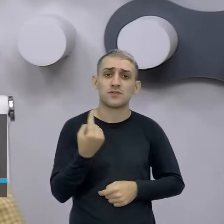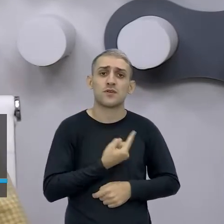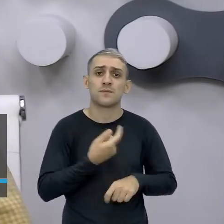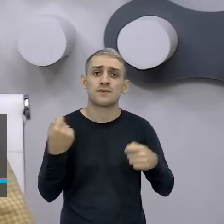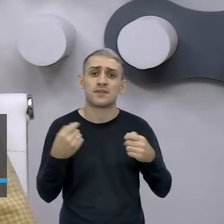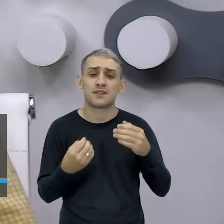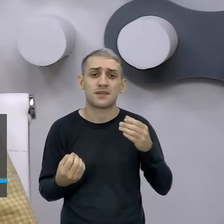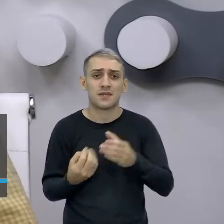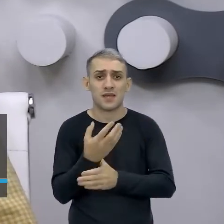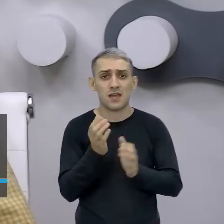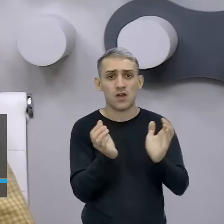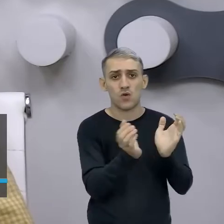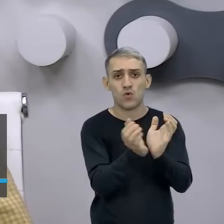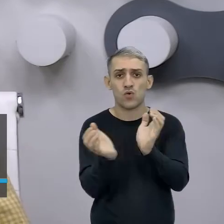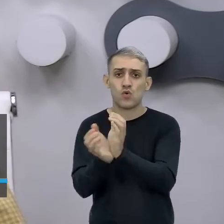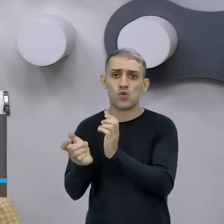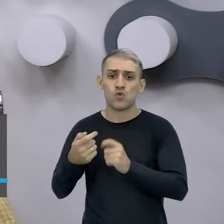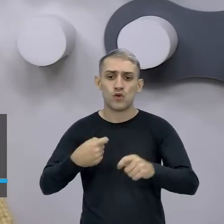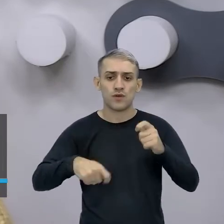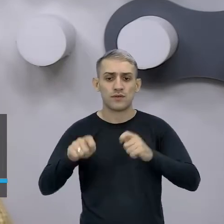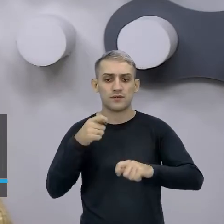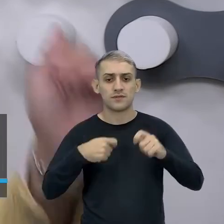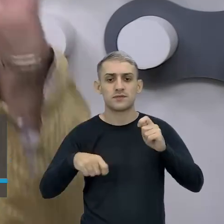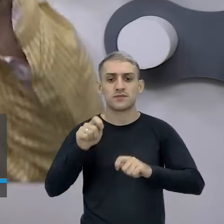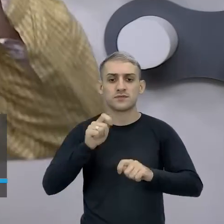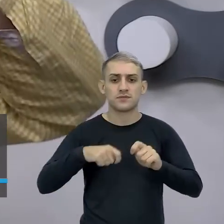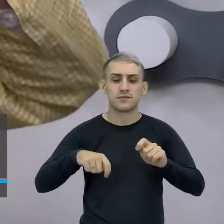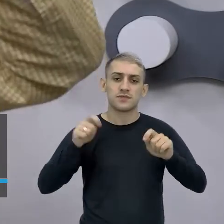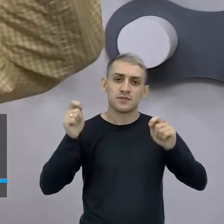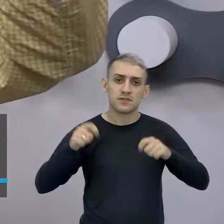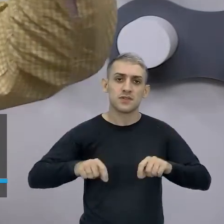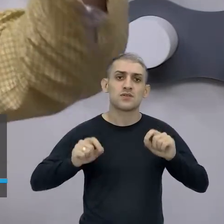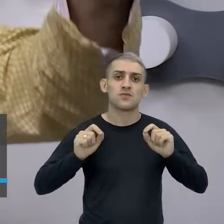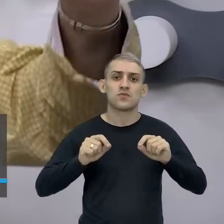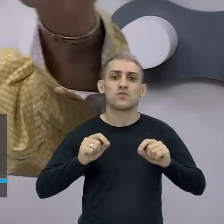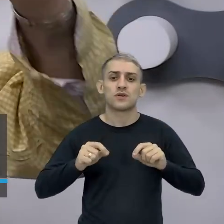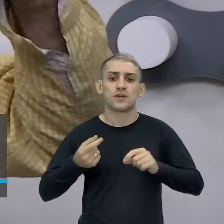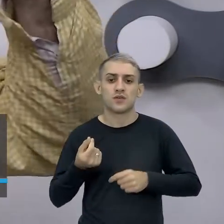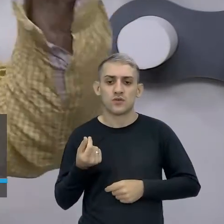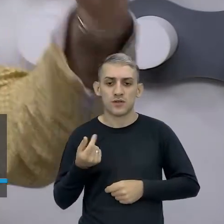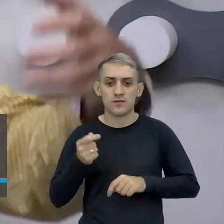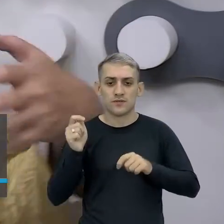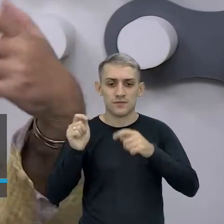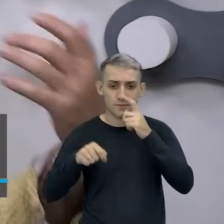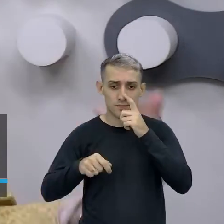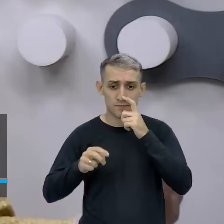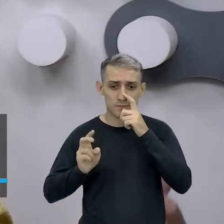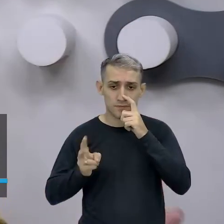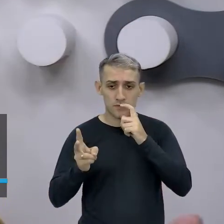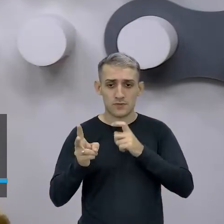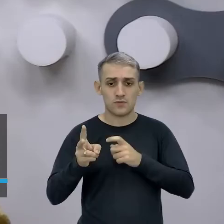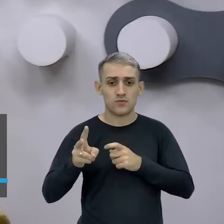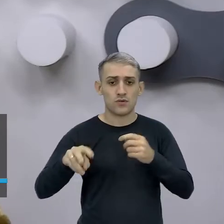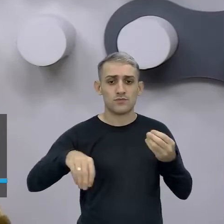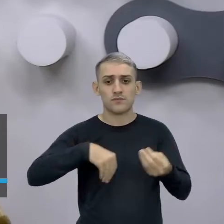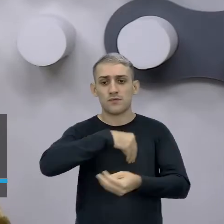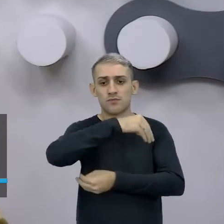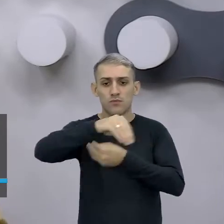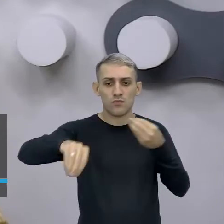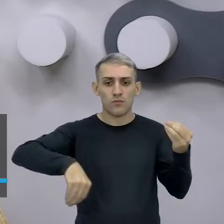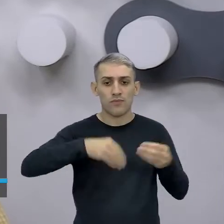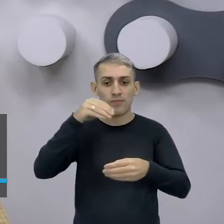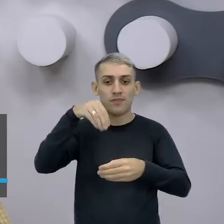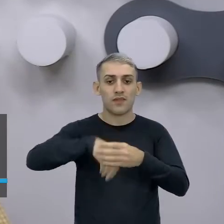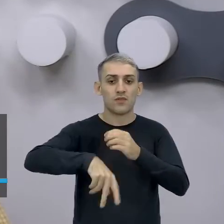criar grupos econômicos aqui que façam que o capital permaneça e circule no próprio